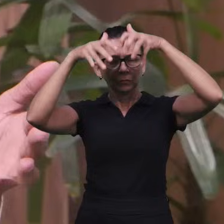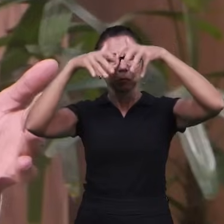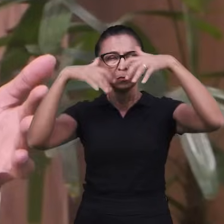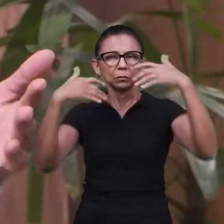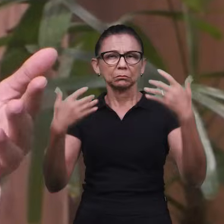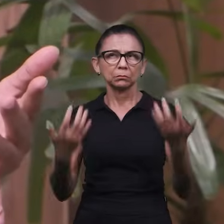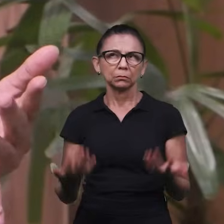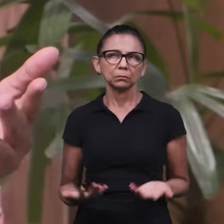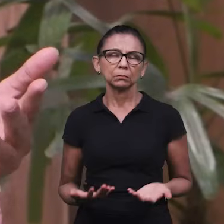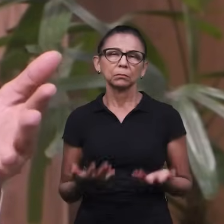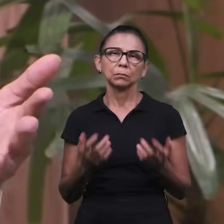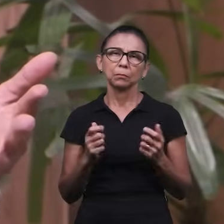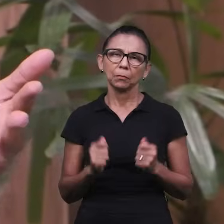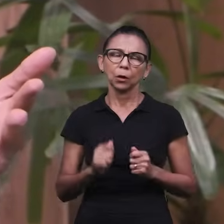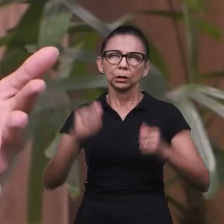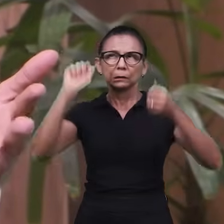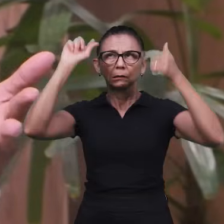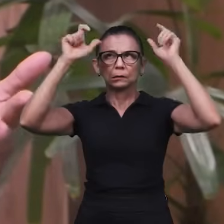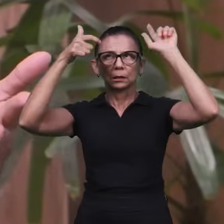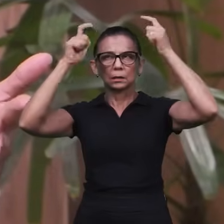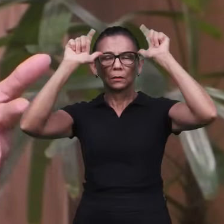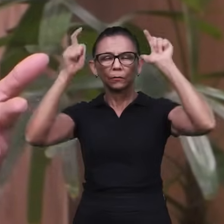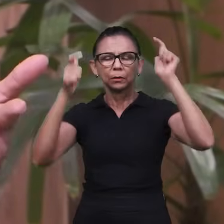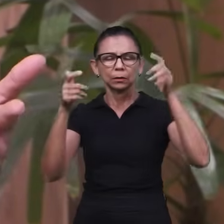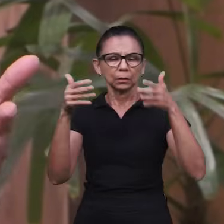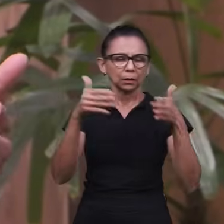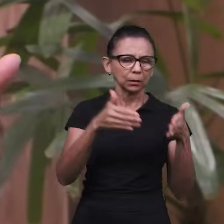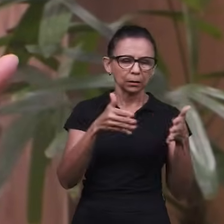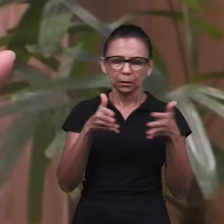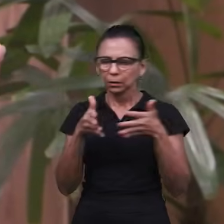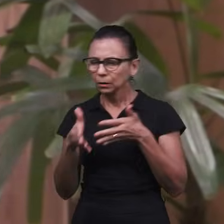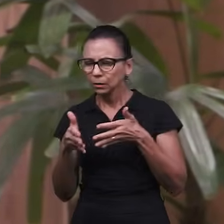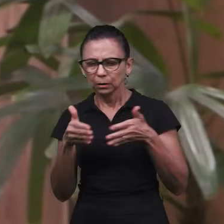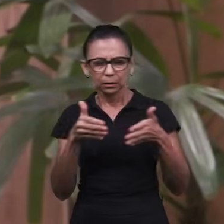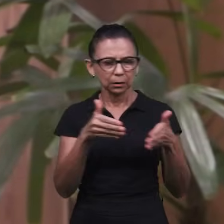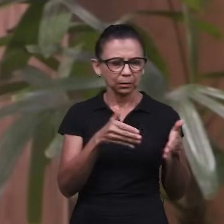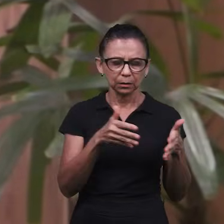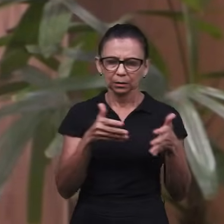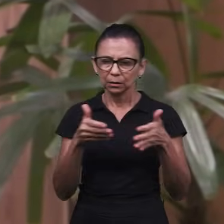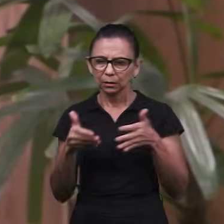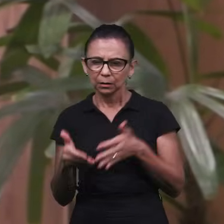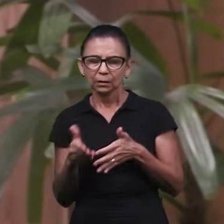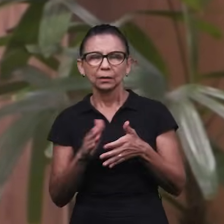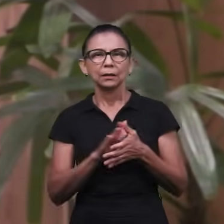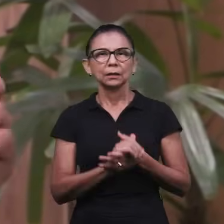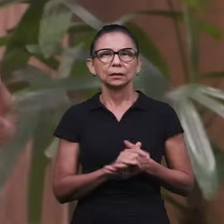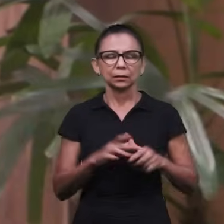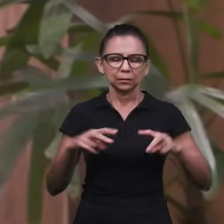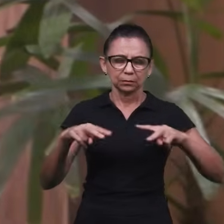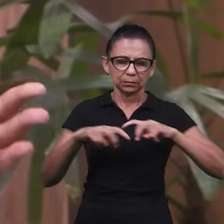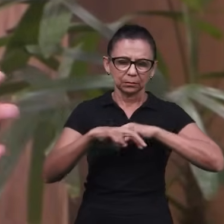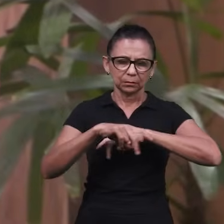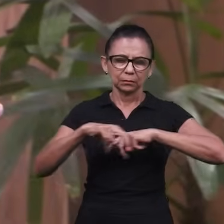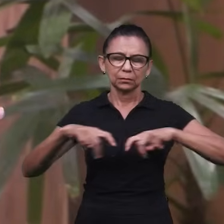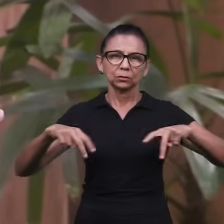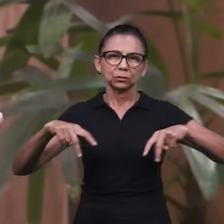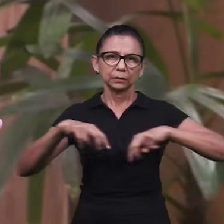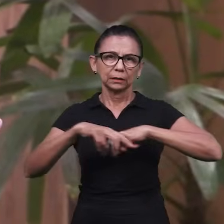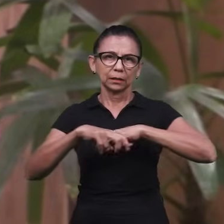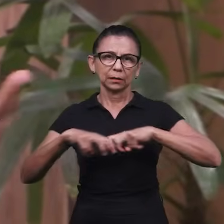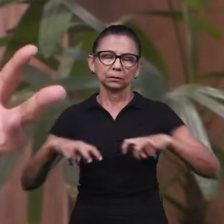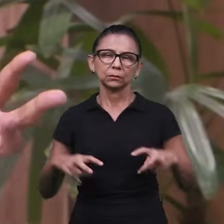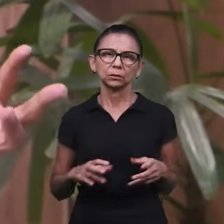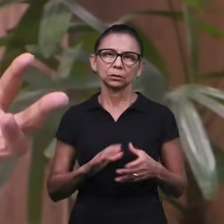apresenta como transtorno de déficit de atenção com hiperatividade. Ele é caracterizado